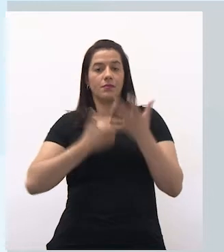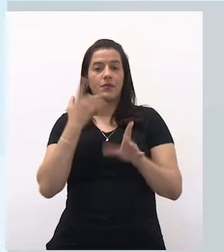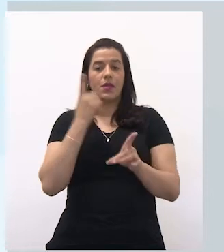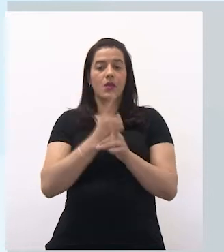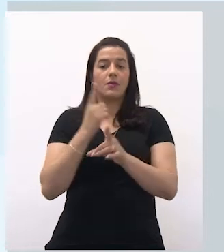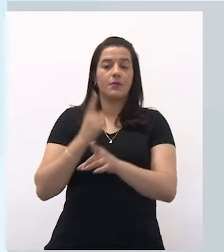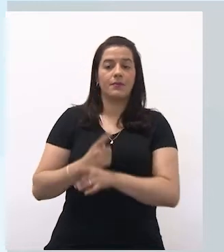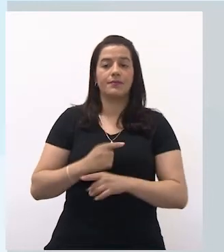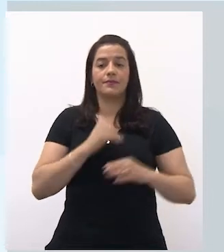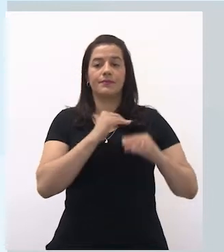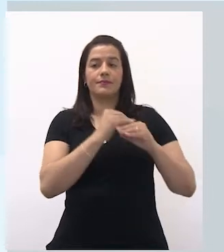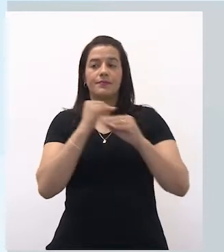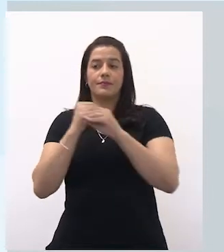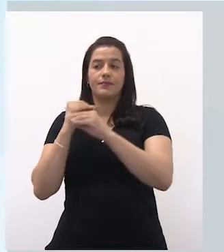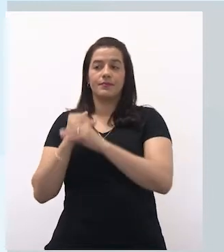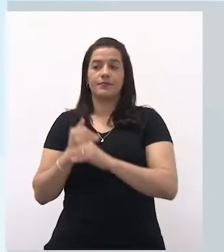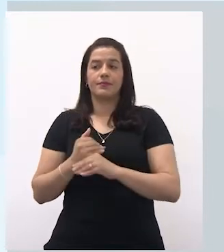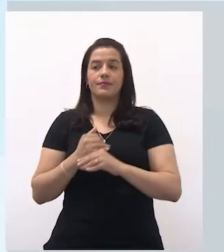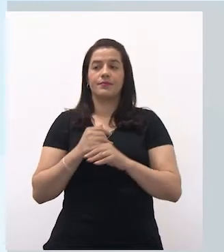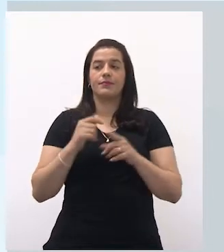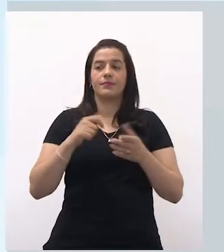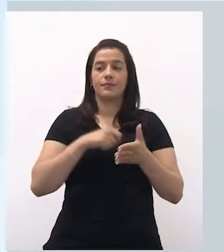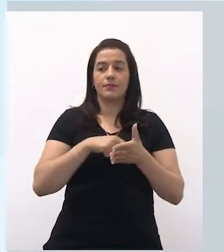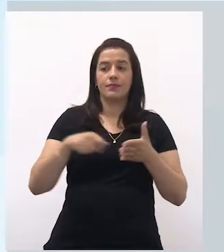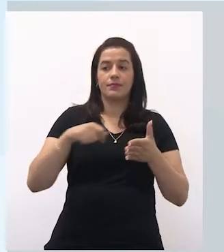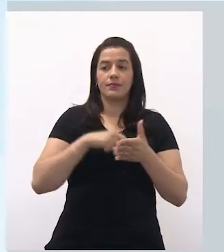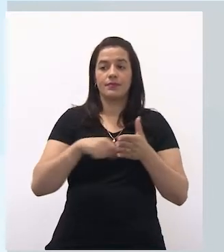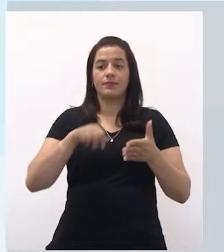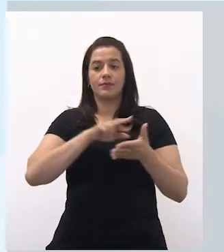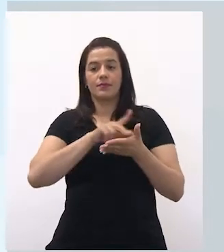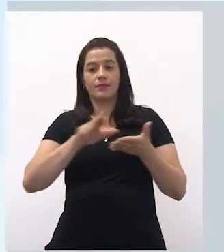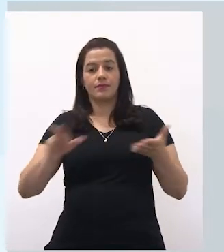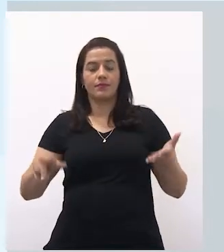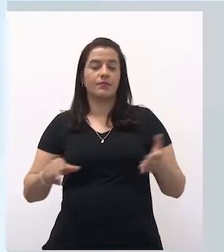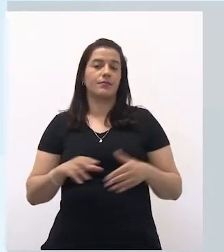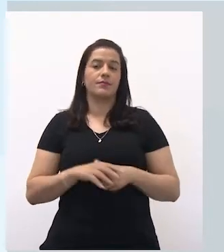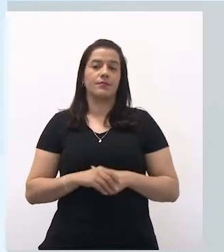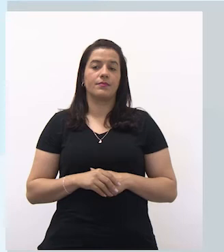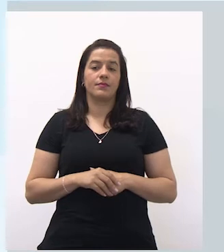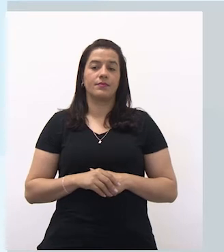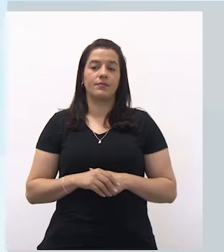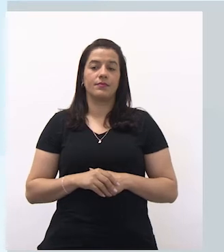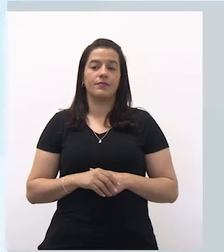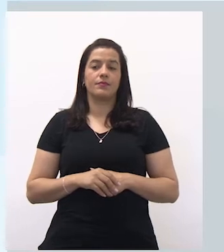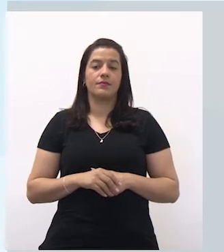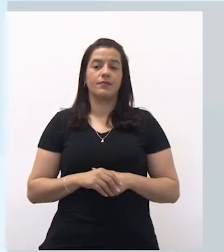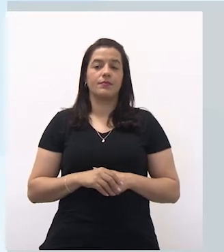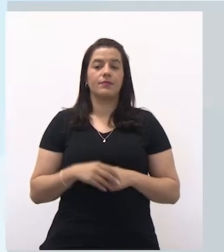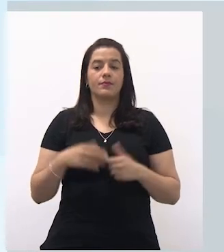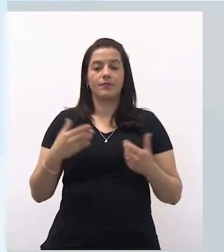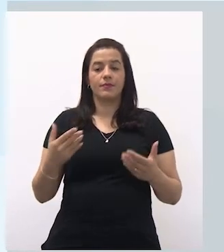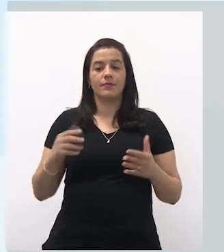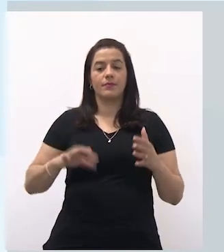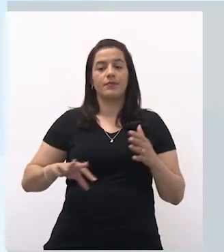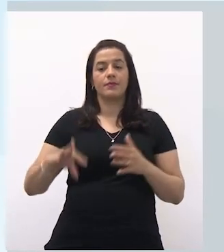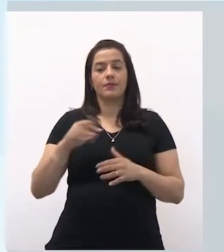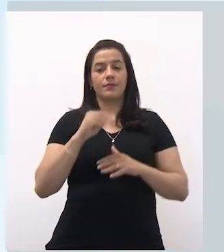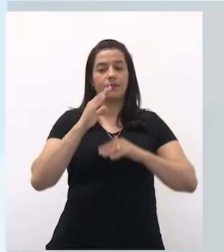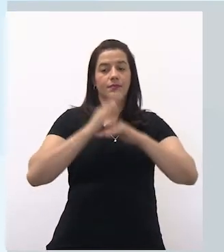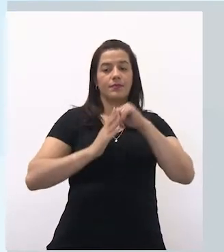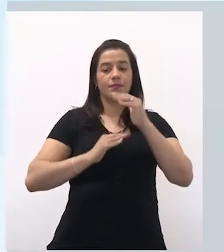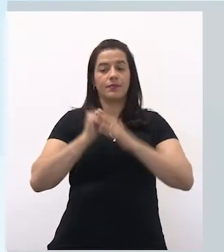identificar, igualar, listar, marcar, nomear, repetir. Então, essas são consideradas